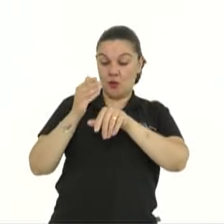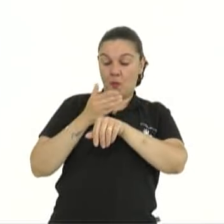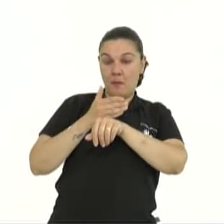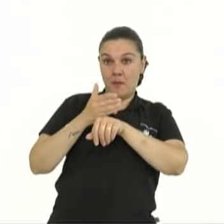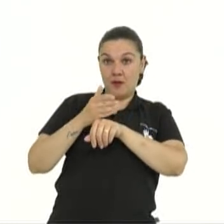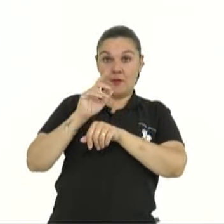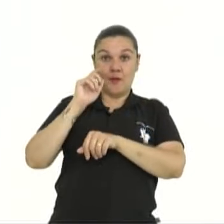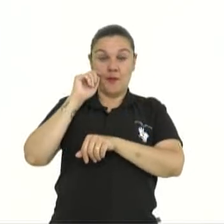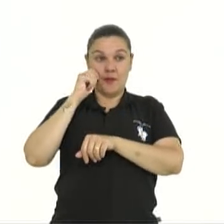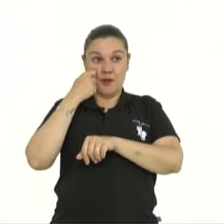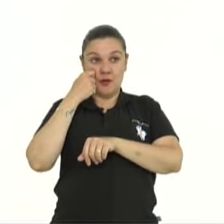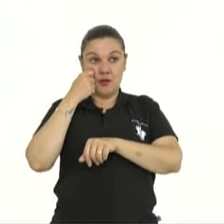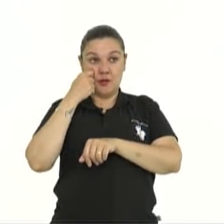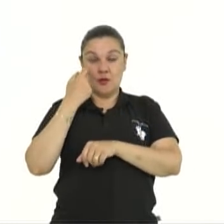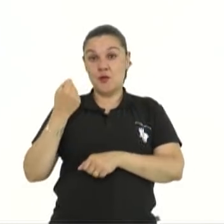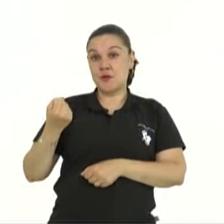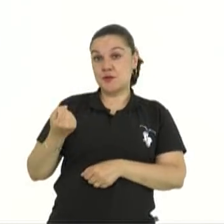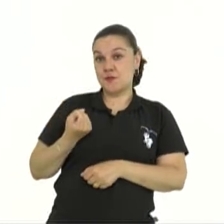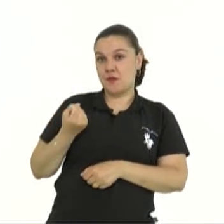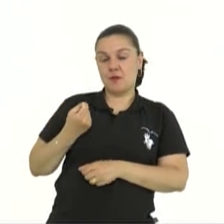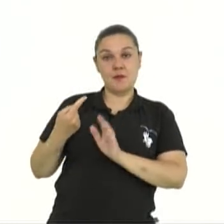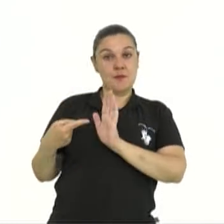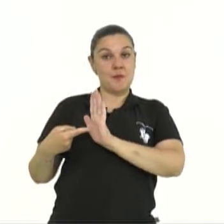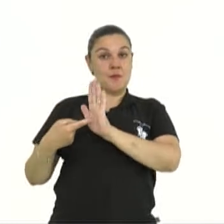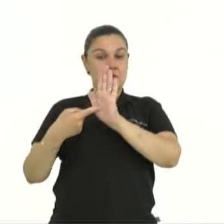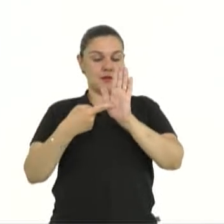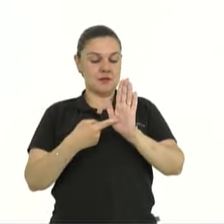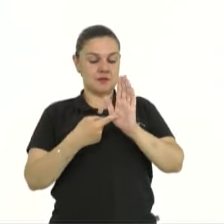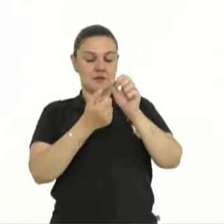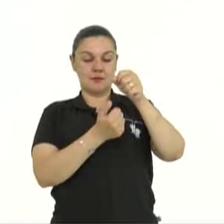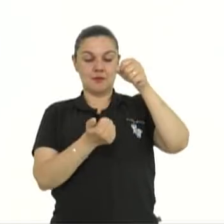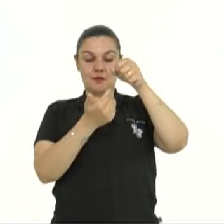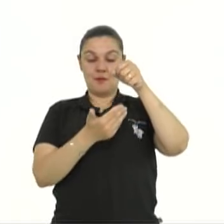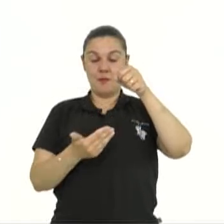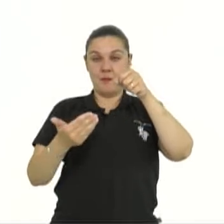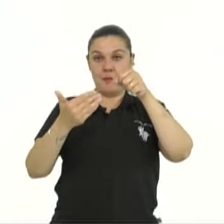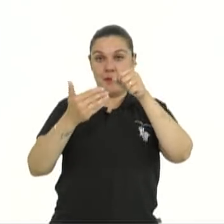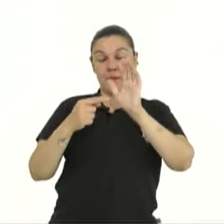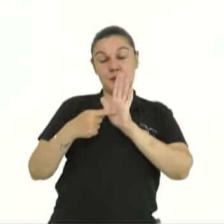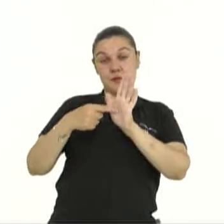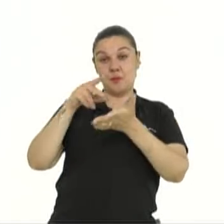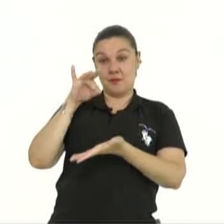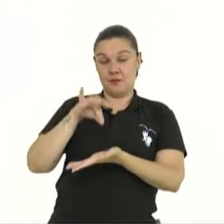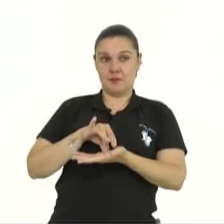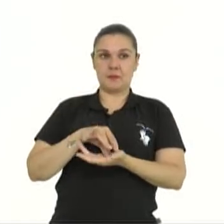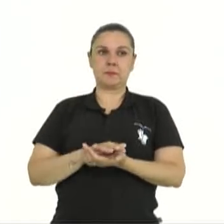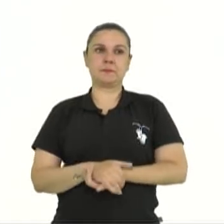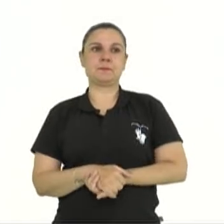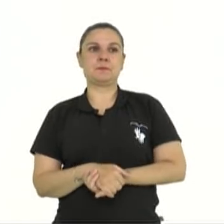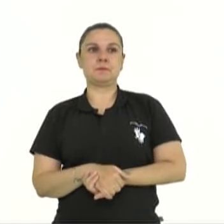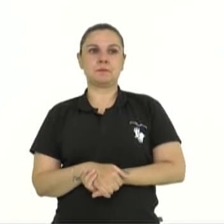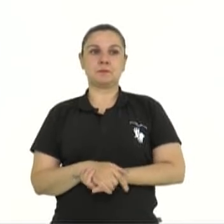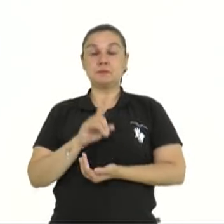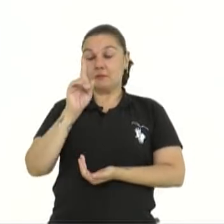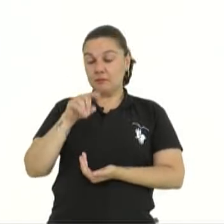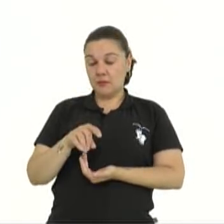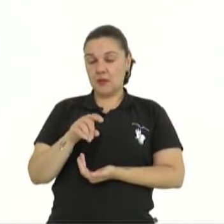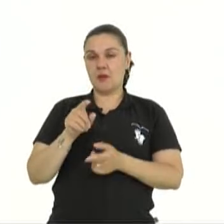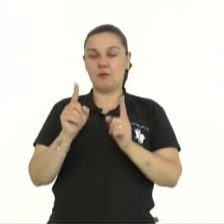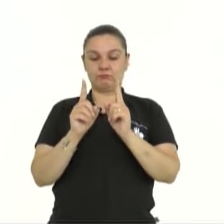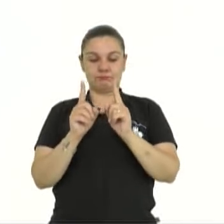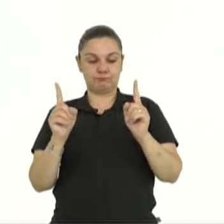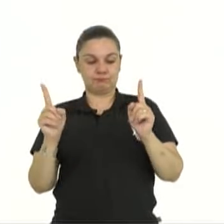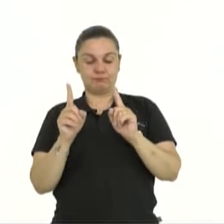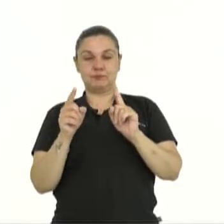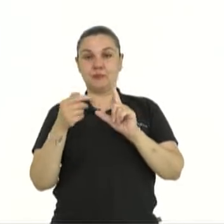que indicam os valores expressos no mapa equivalentes ao espaço real. Então, na escala gráfica, nós